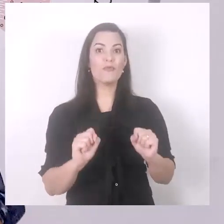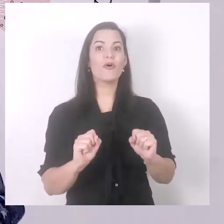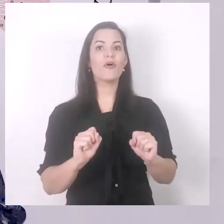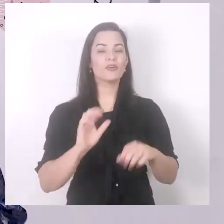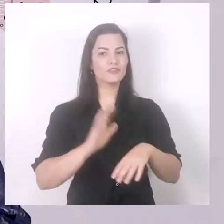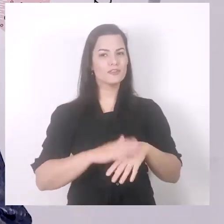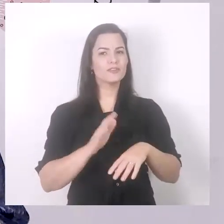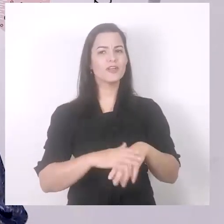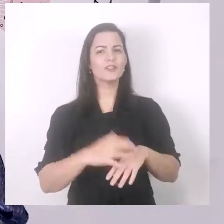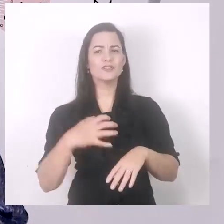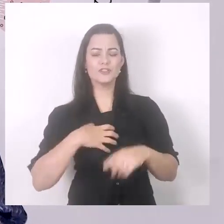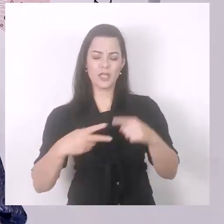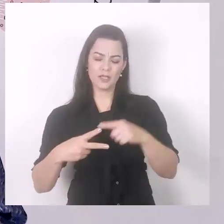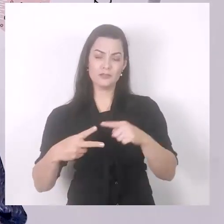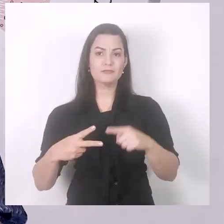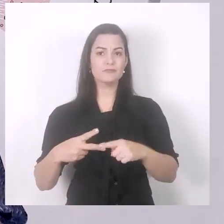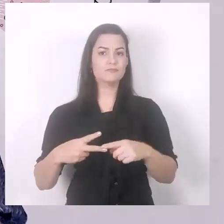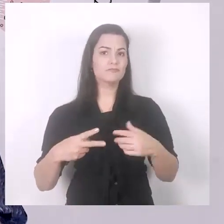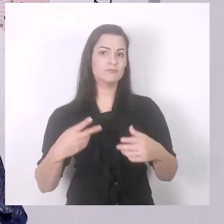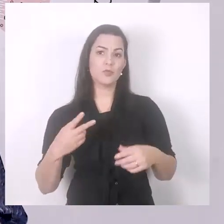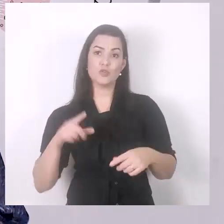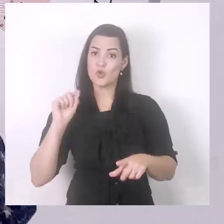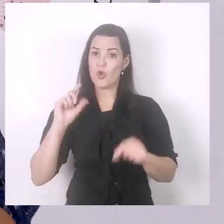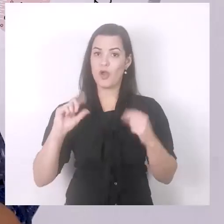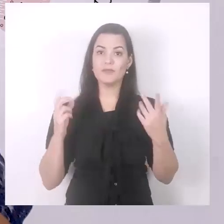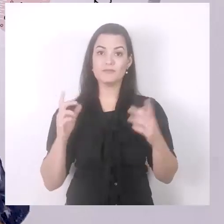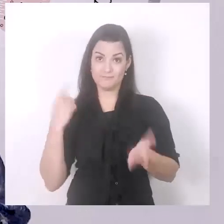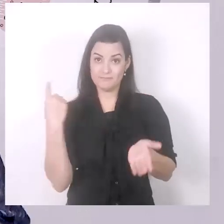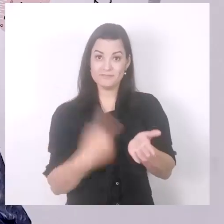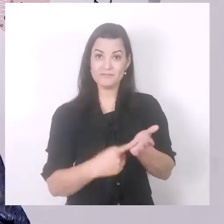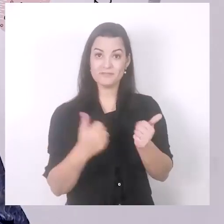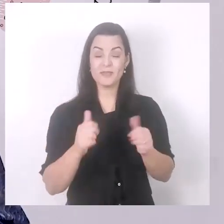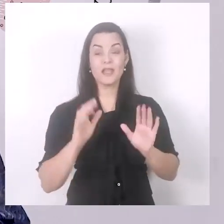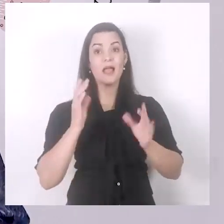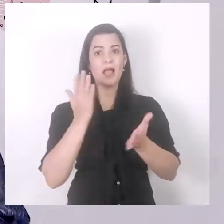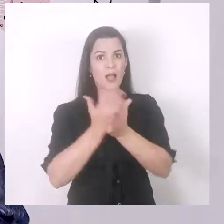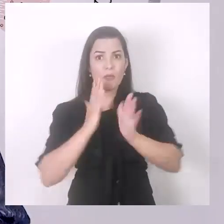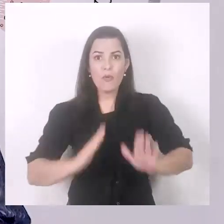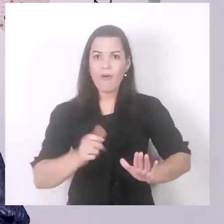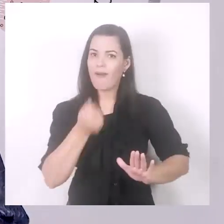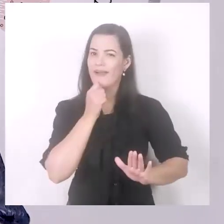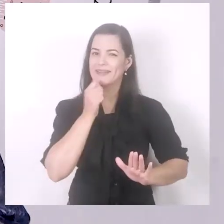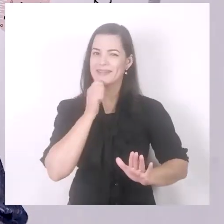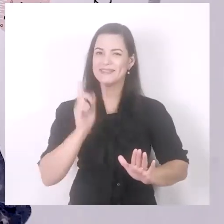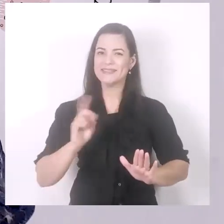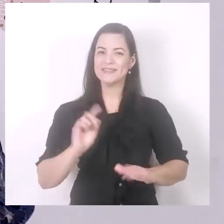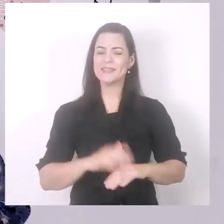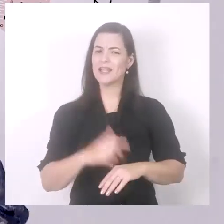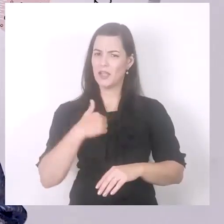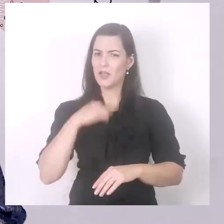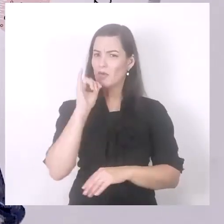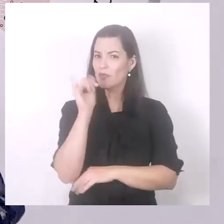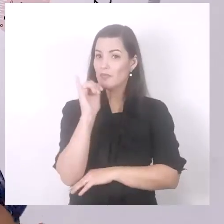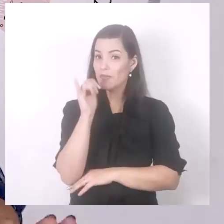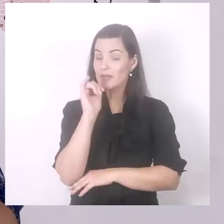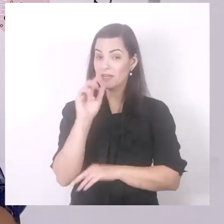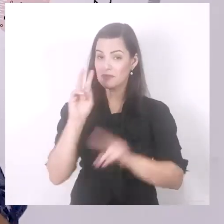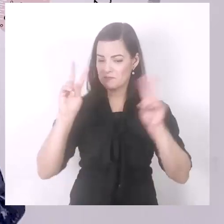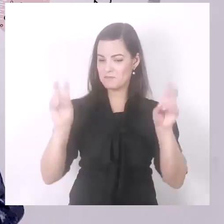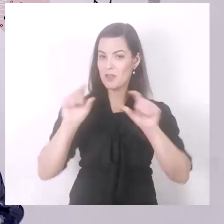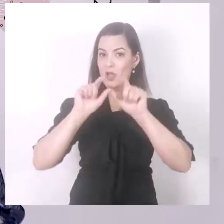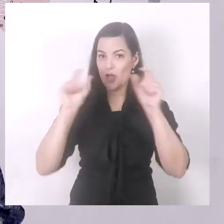formas, sempre do seu melhor jeito, combinado? Mas não acabou ainda não. Eu te contei sobre as rodas,